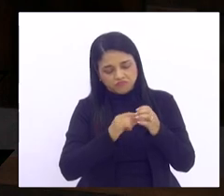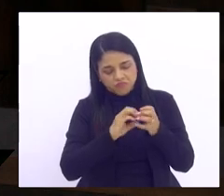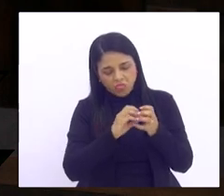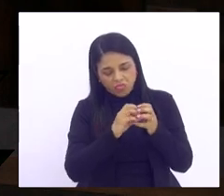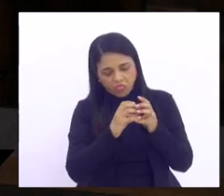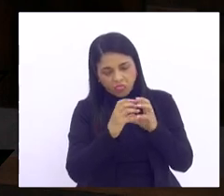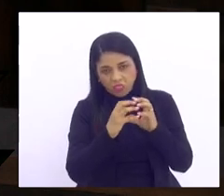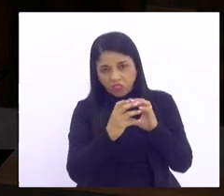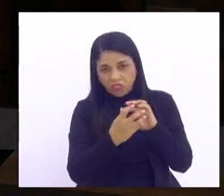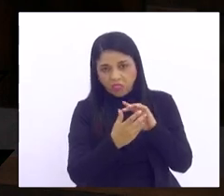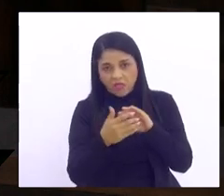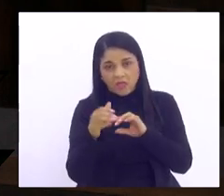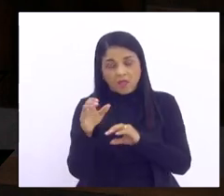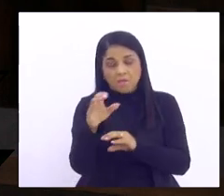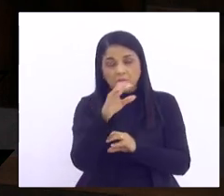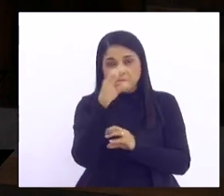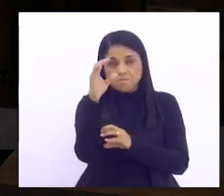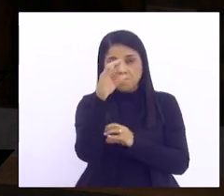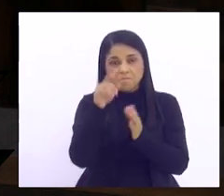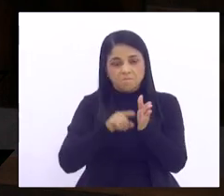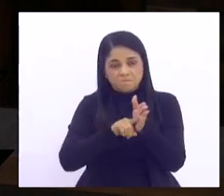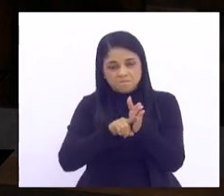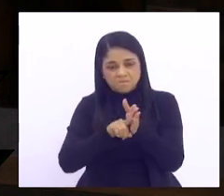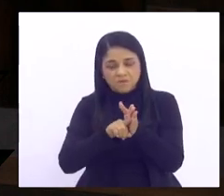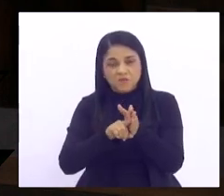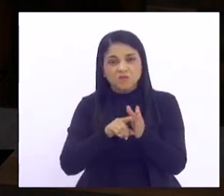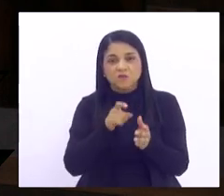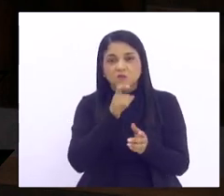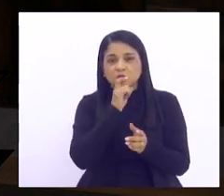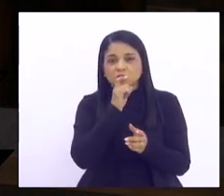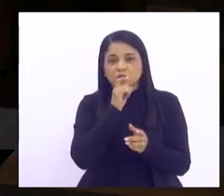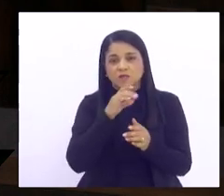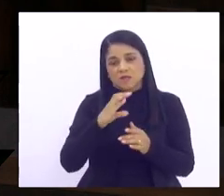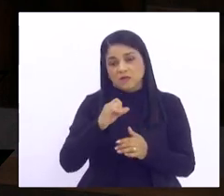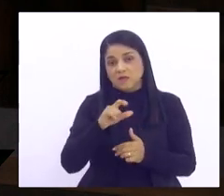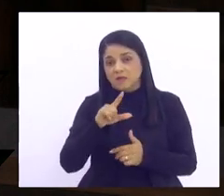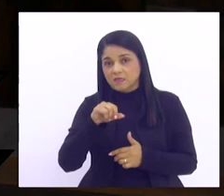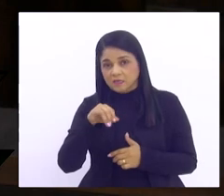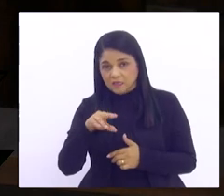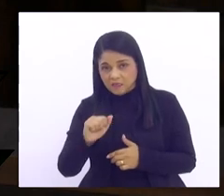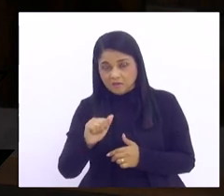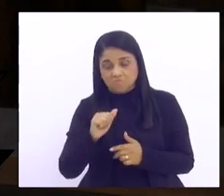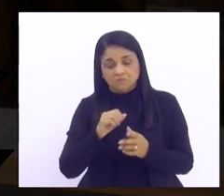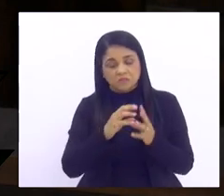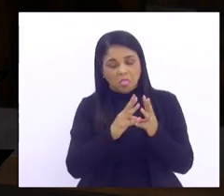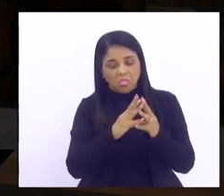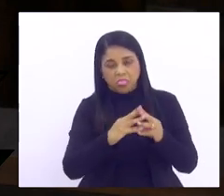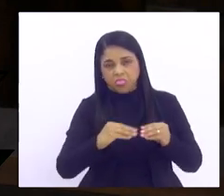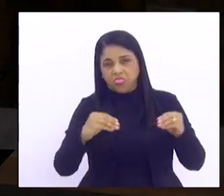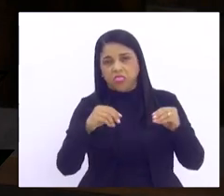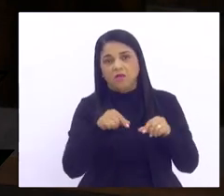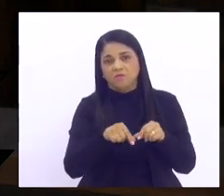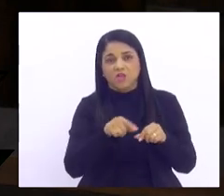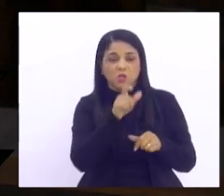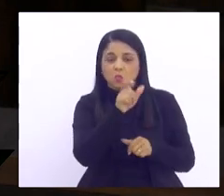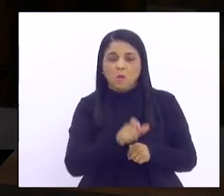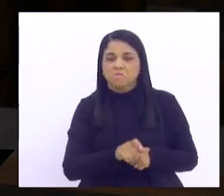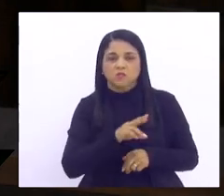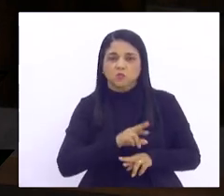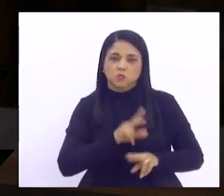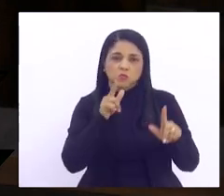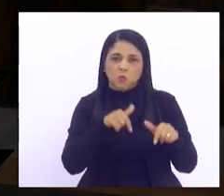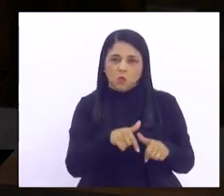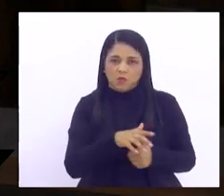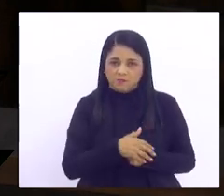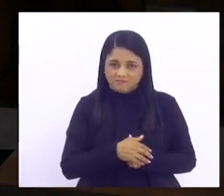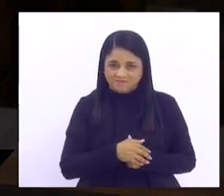Esses embriões que estão congelados em clínicas de fertilidade podem ser destruídos, porque o embrião não é pessoa. Ou seja,